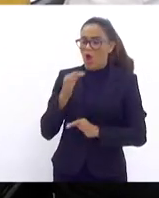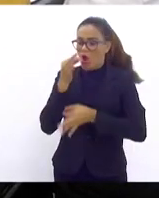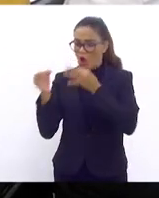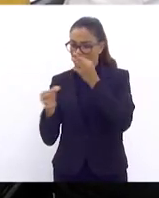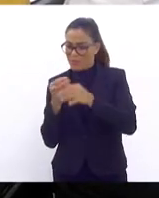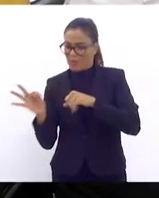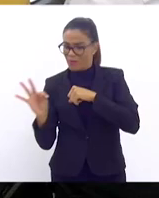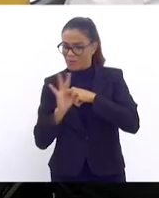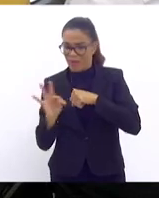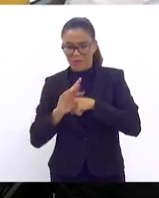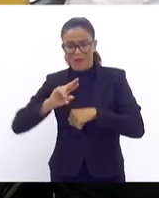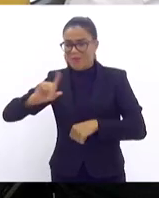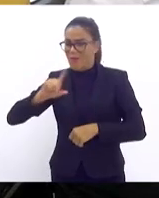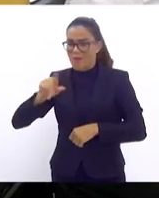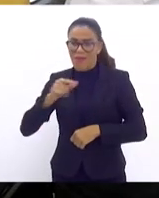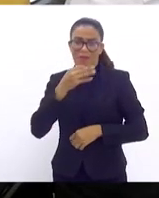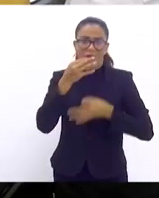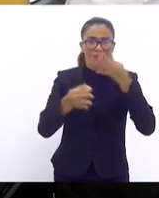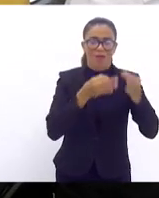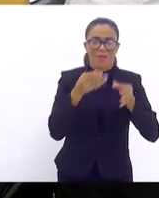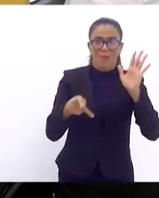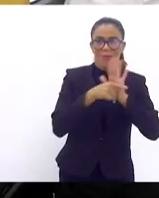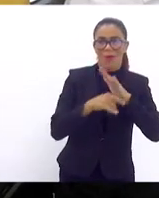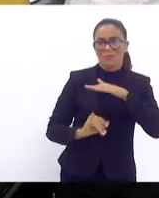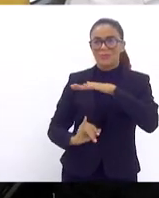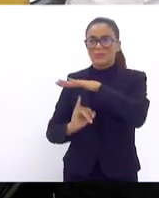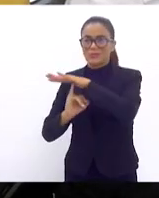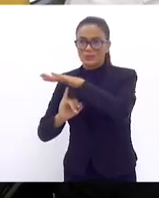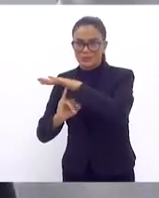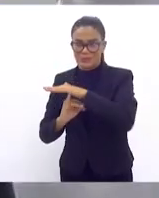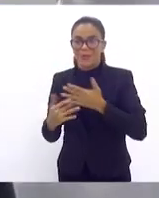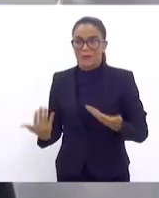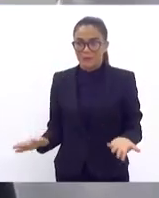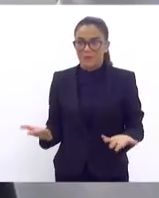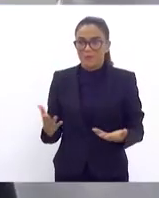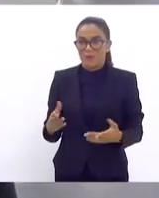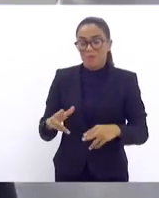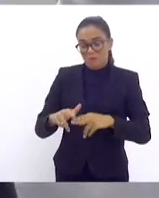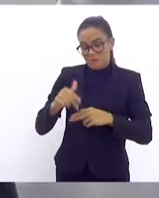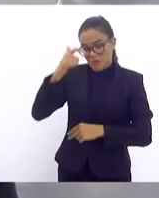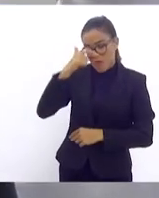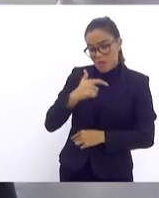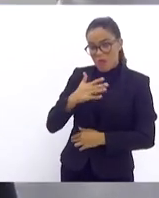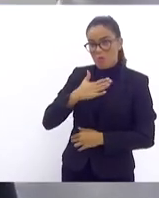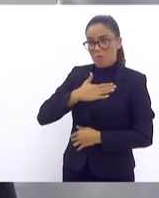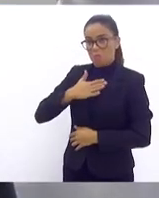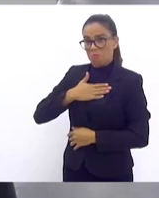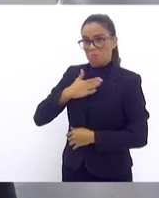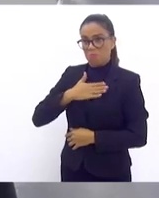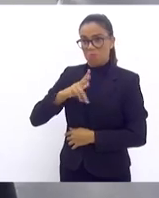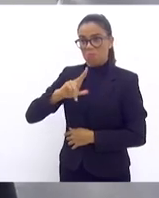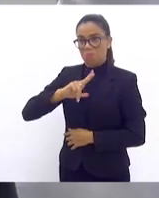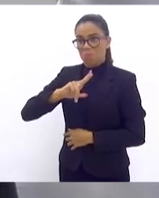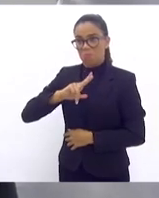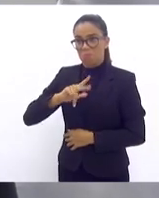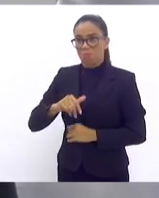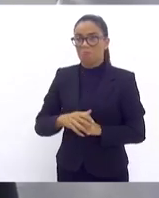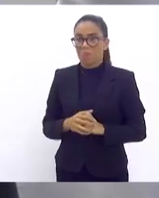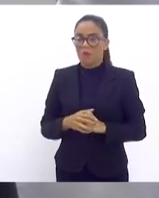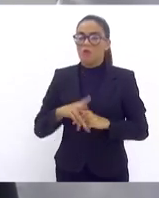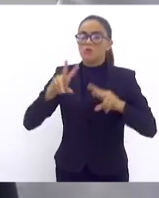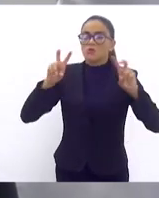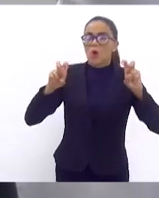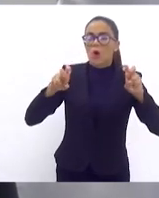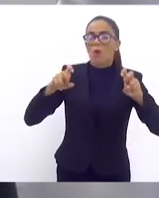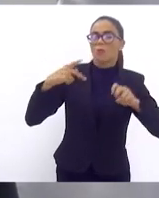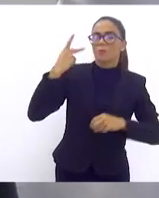não é a opinião da instituição. Perfeito. Foi dizendo que parte. É comum de minha parte, sempre que tem um tema que versa sobre uma política pública